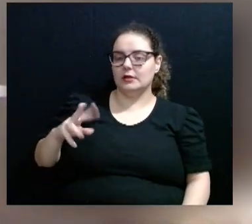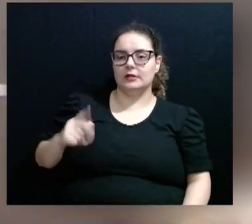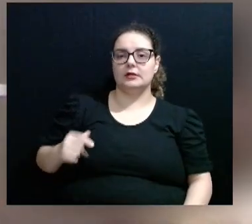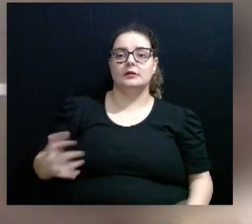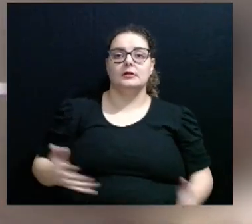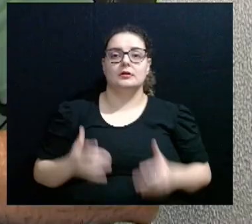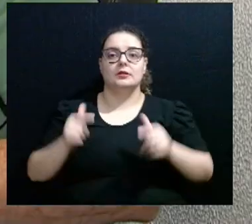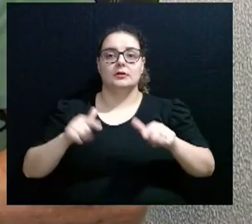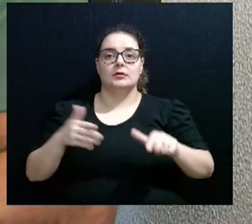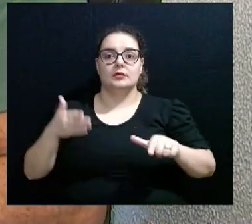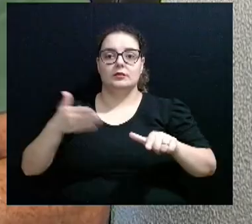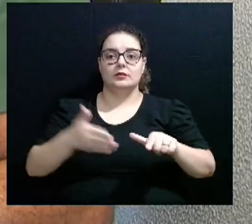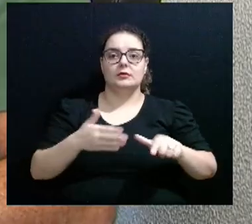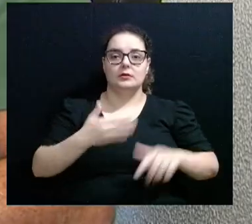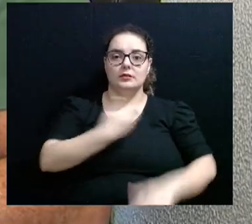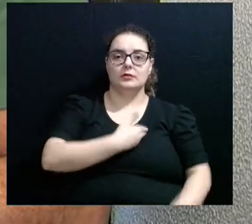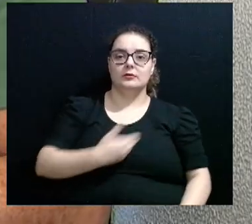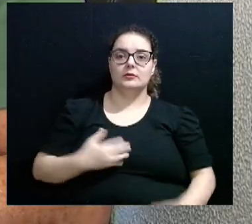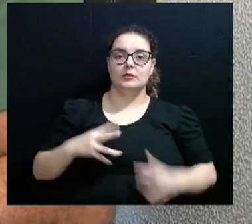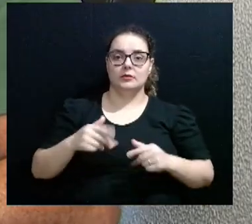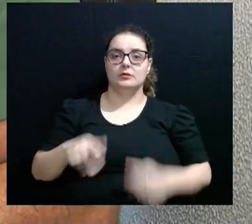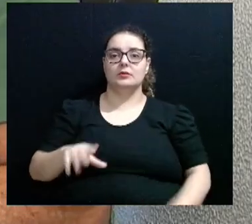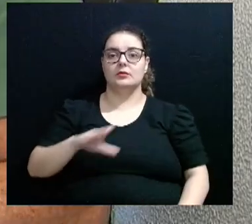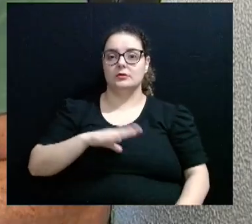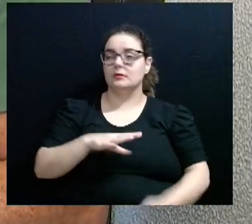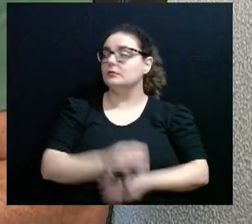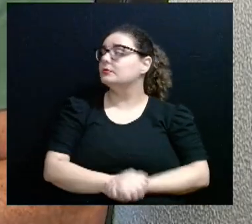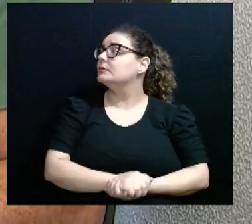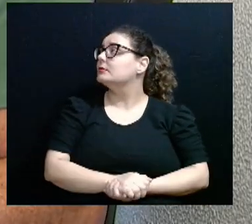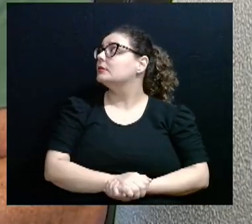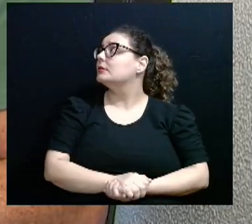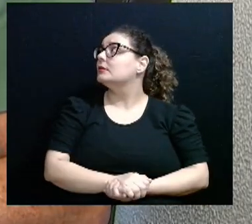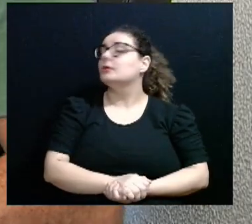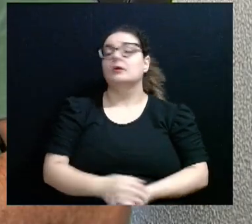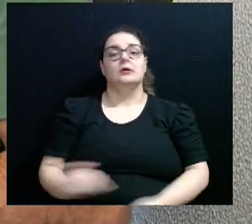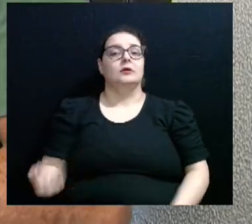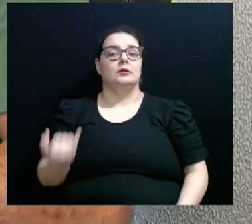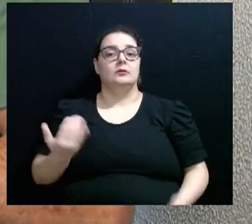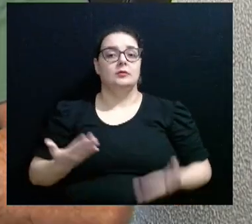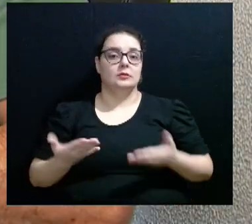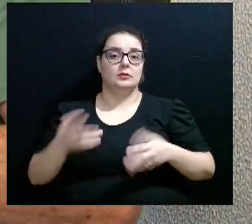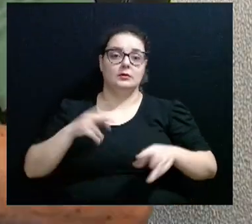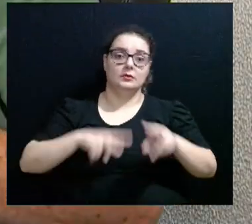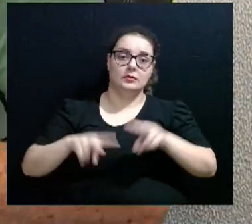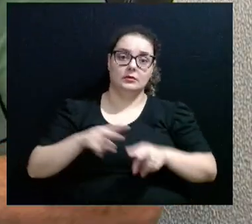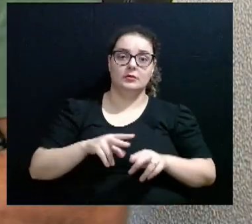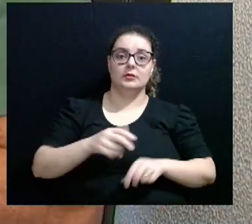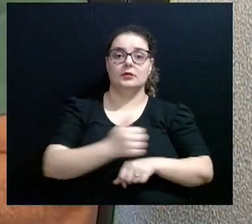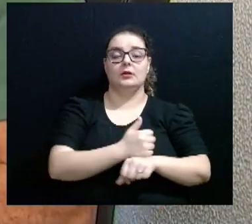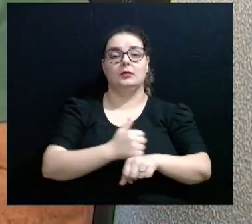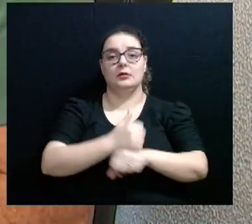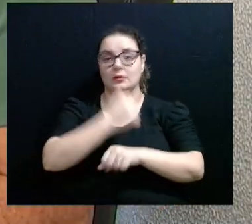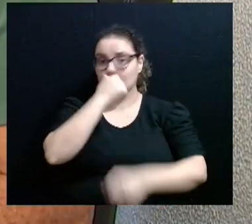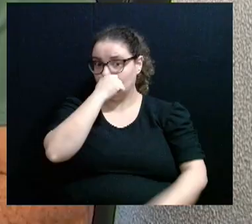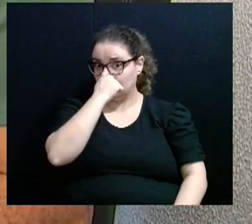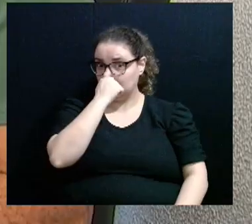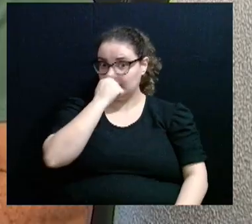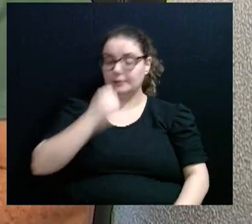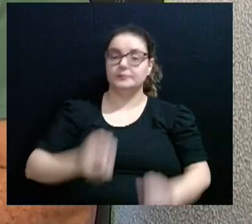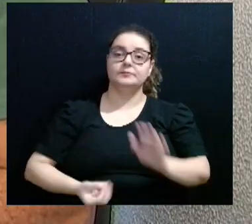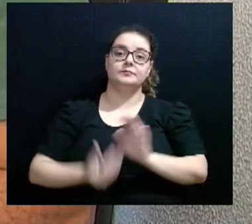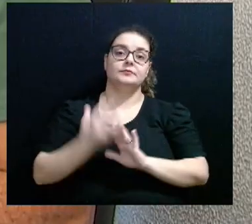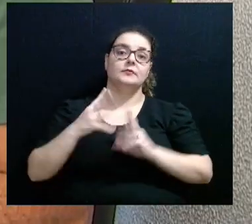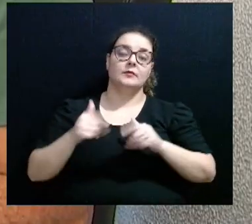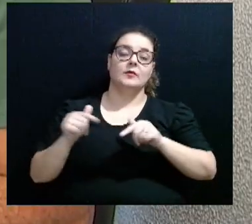por toda a cidade. É importante que a gente vai dar visibilidade a esses profissionais, criar todo um ambiente, não